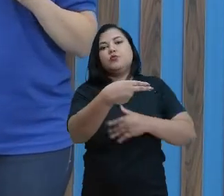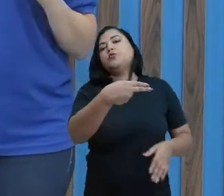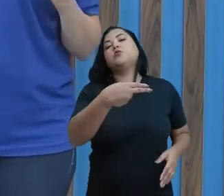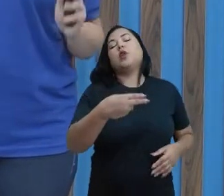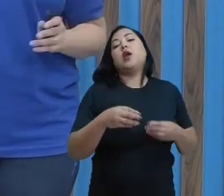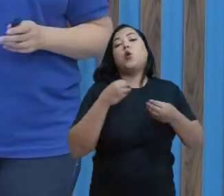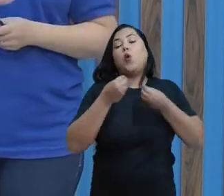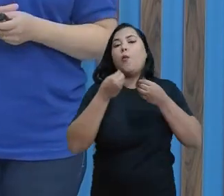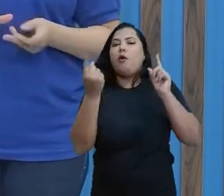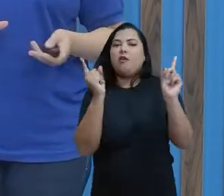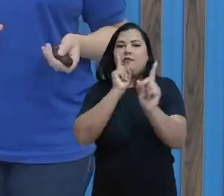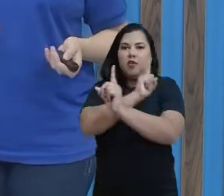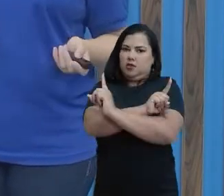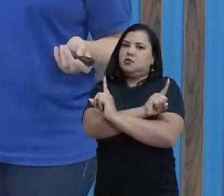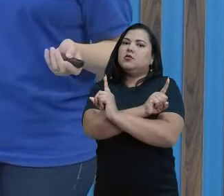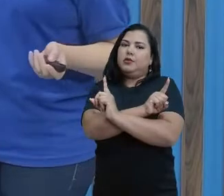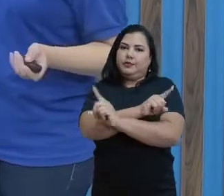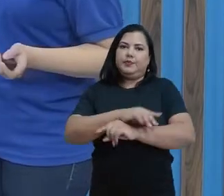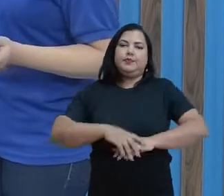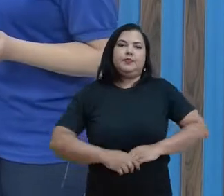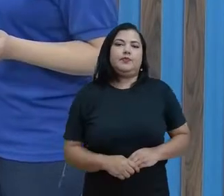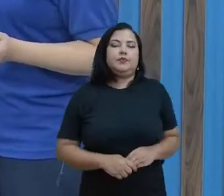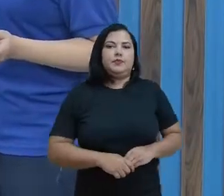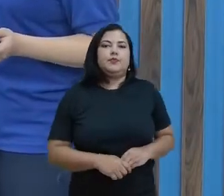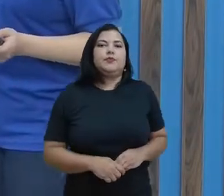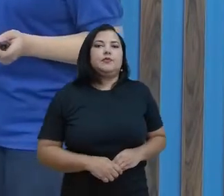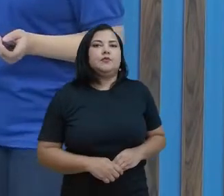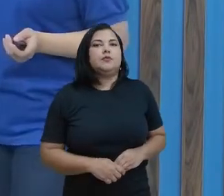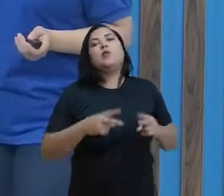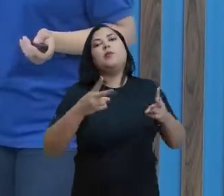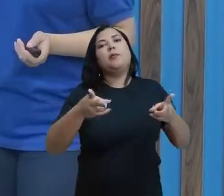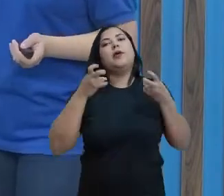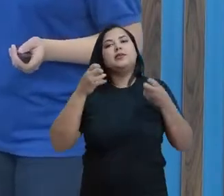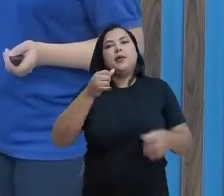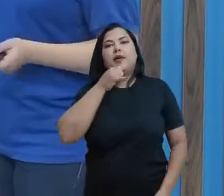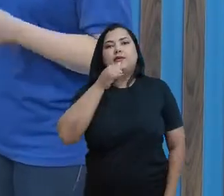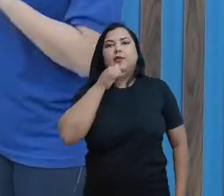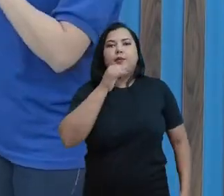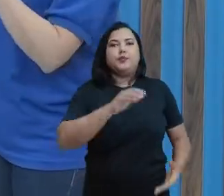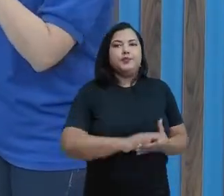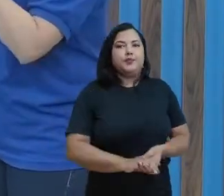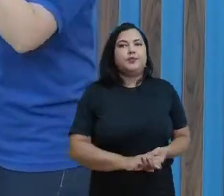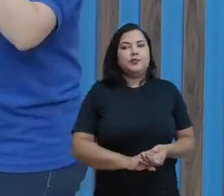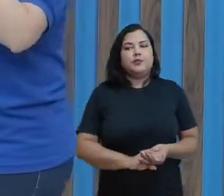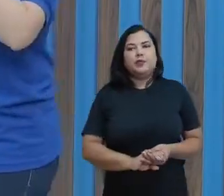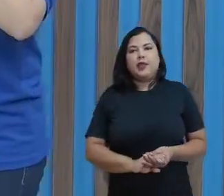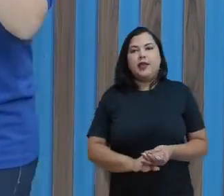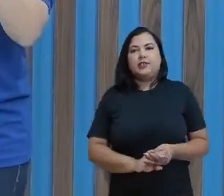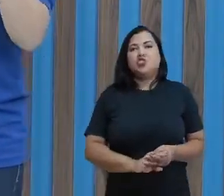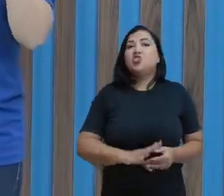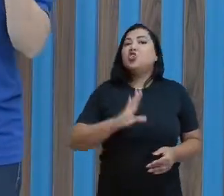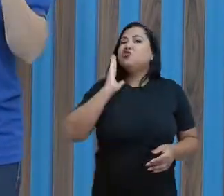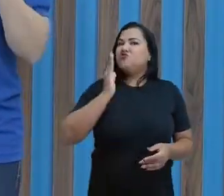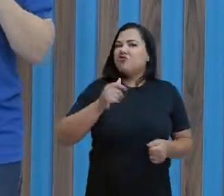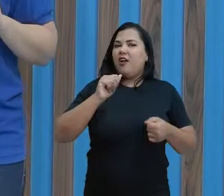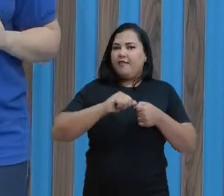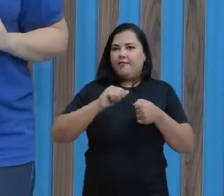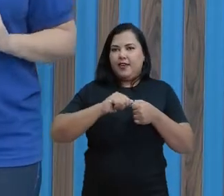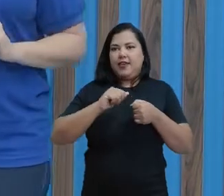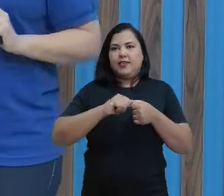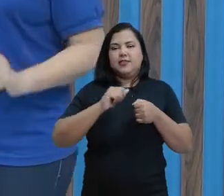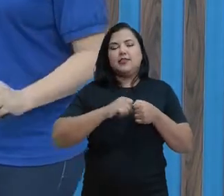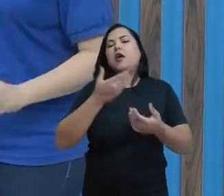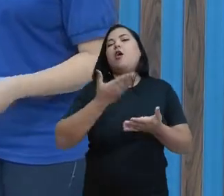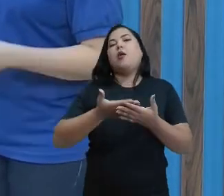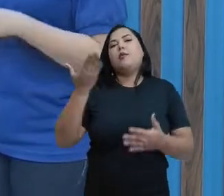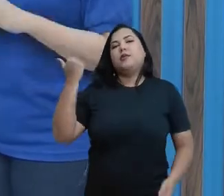a operação inversa dela. Então, vamos observar aqui, ó. Aqui a gente tem um lapisinho, a gente já fez essa conta na